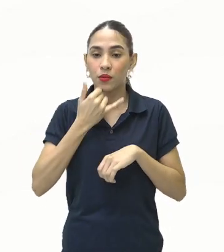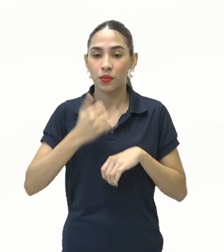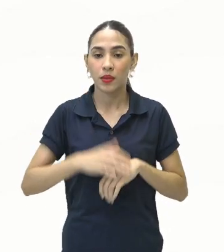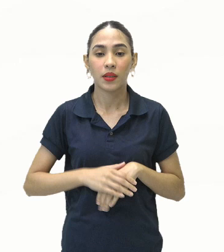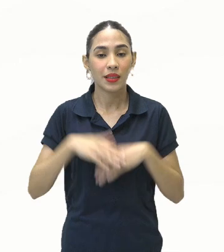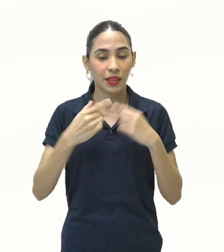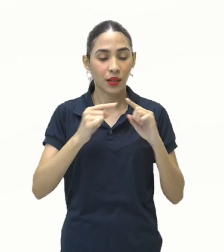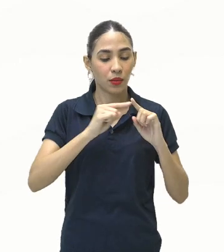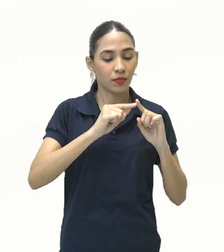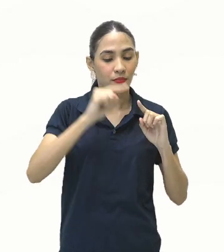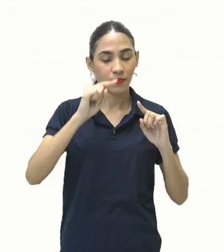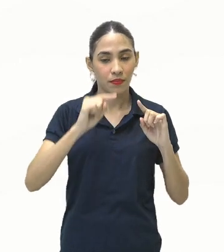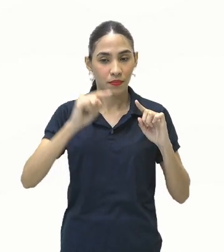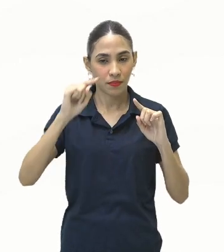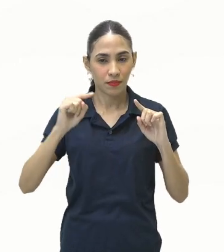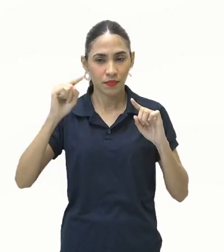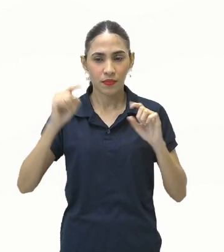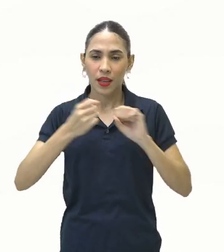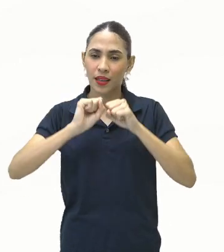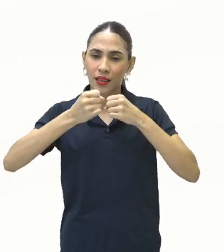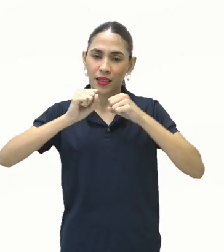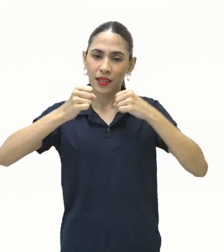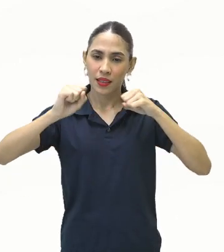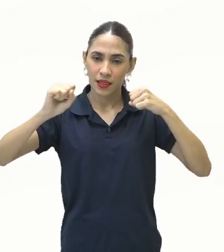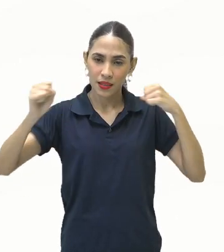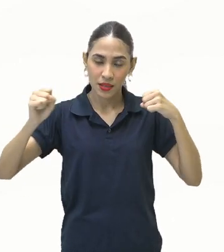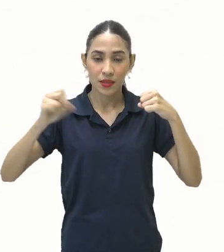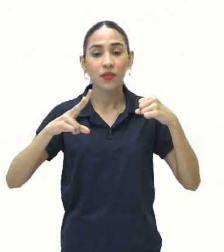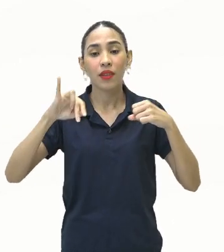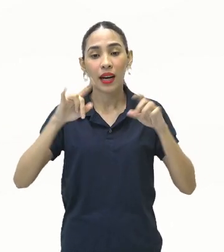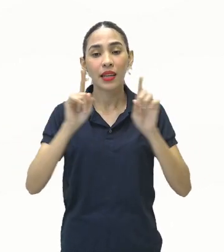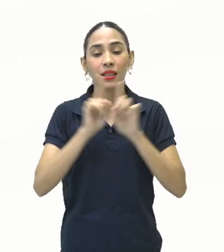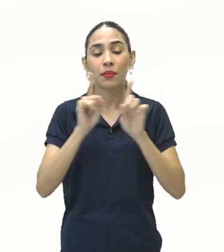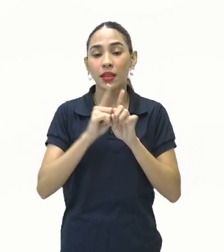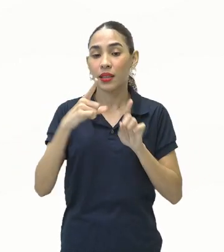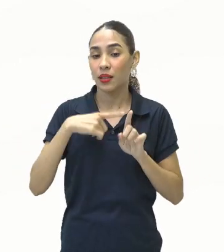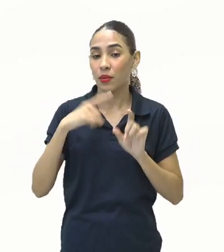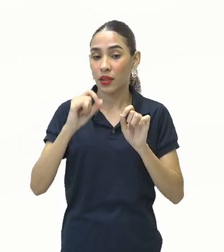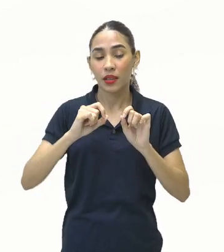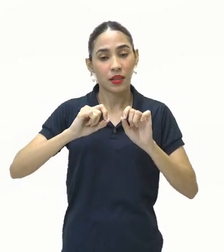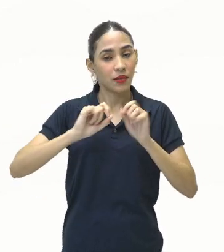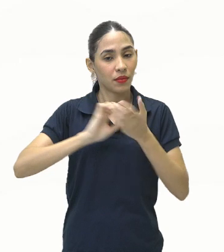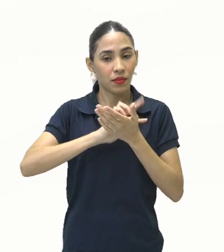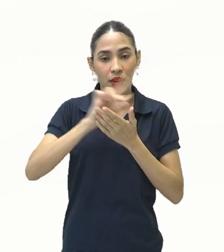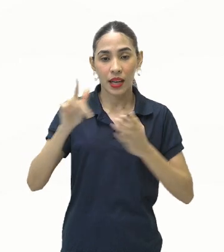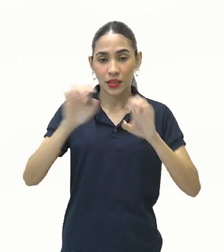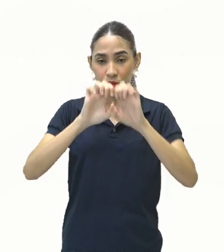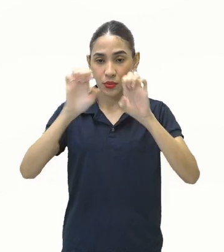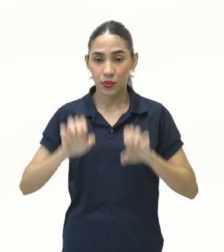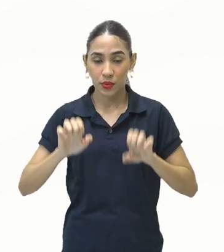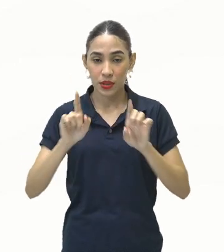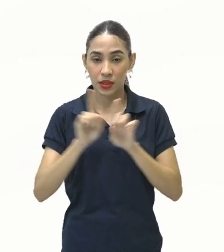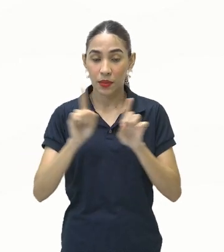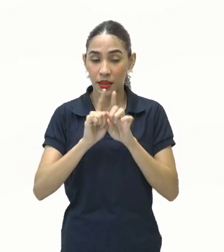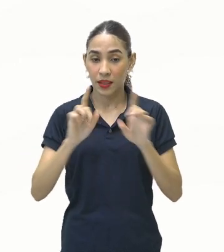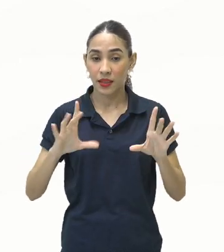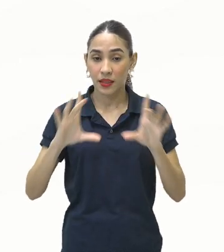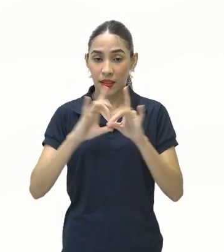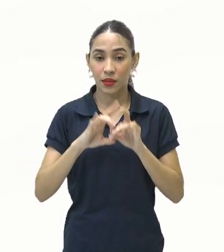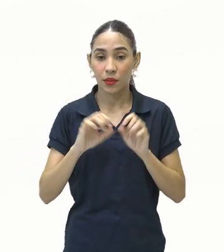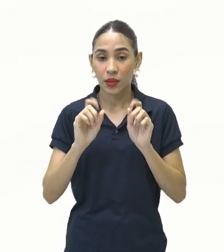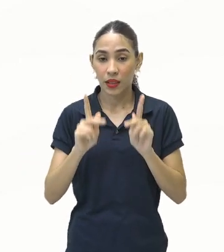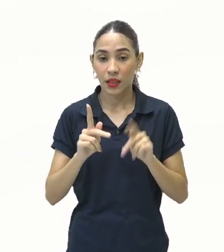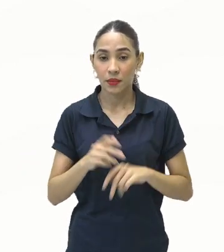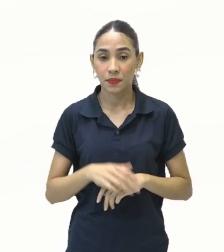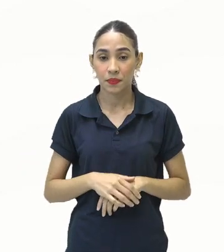muito grande. E aí elas vão ter, claro, várias estruturas que vão estar ali se ligando, tá bom?